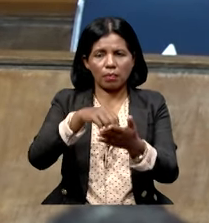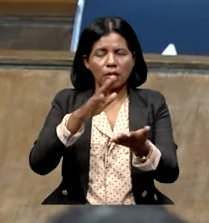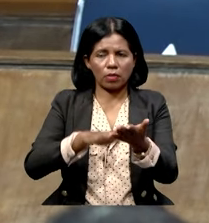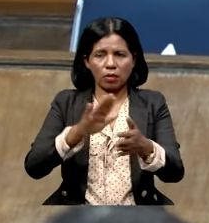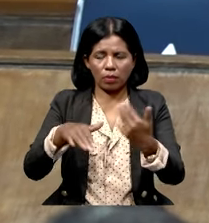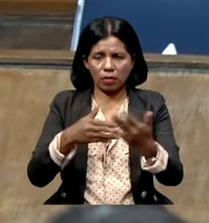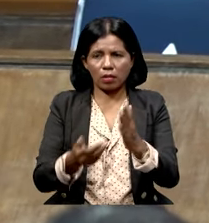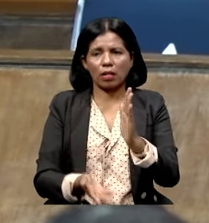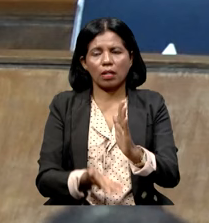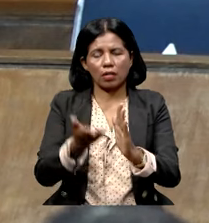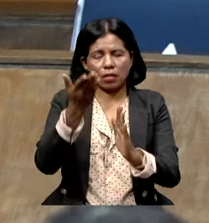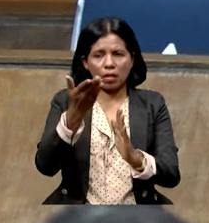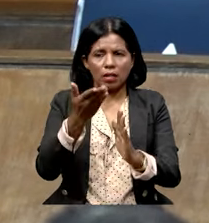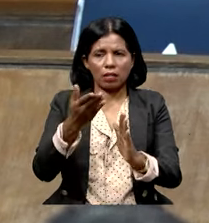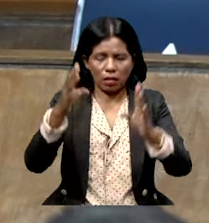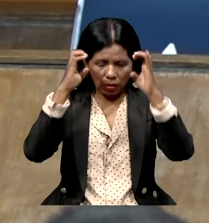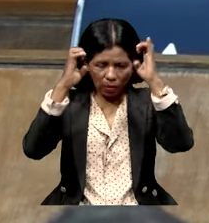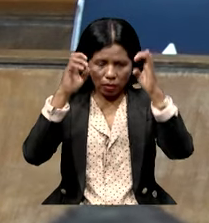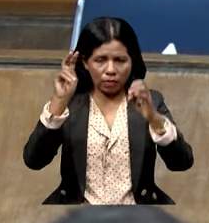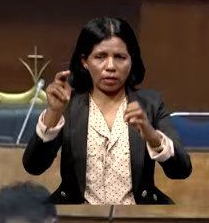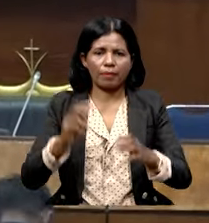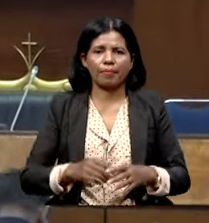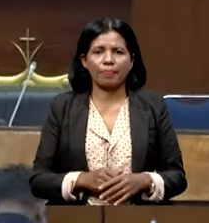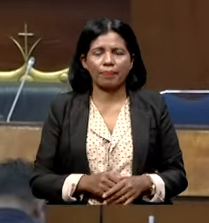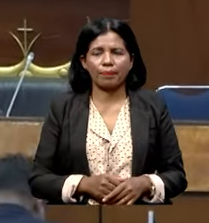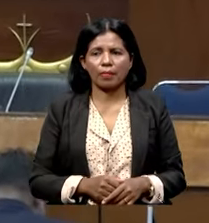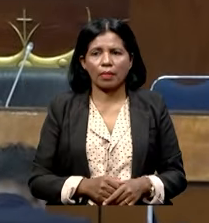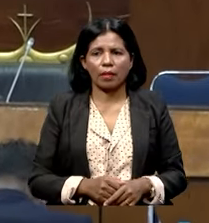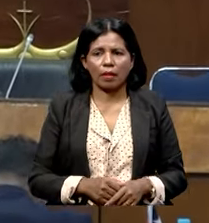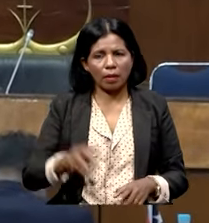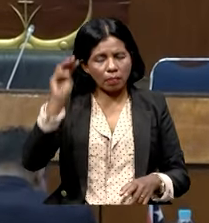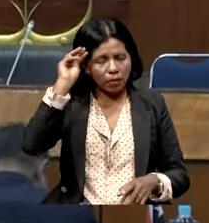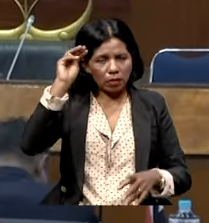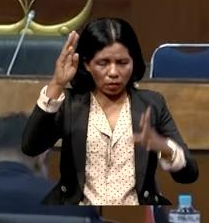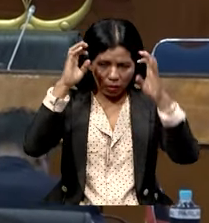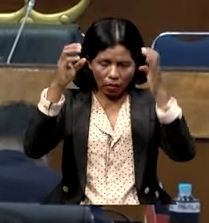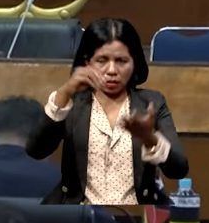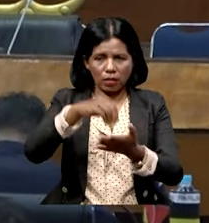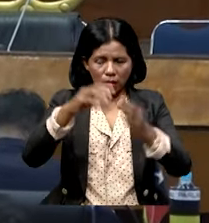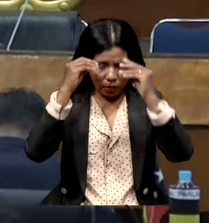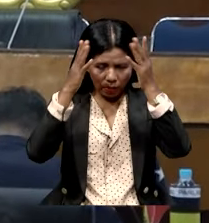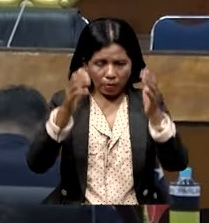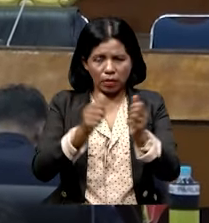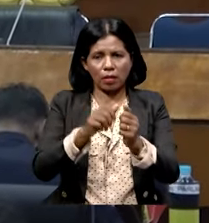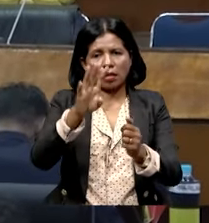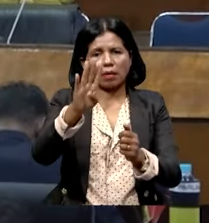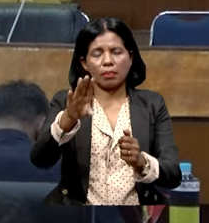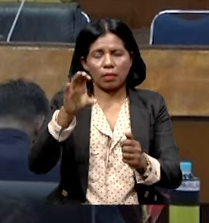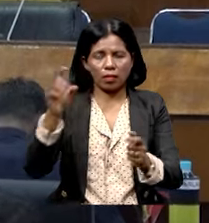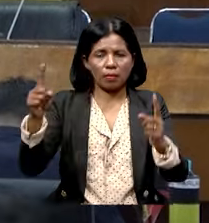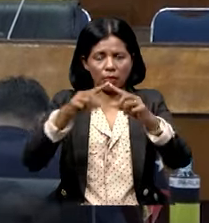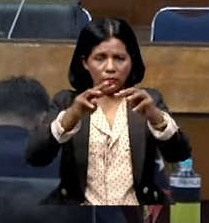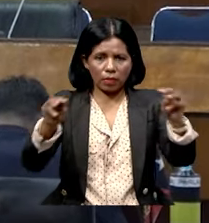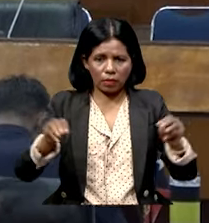está a sair qualidade de educação. Antes, o Ministério da Educação colocou na professor Ato Sá 13 em Bahia,